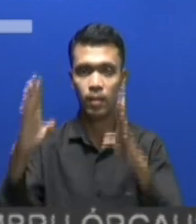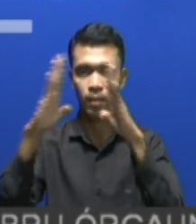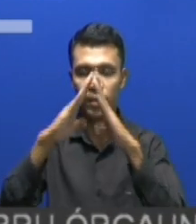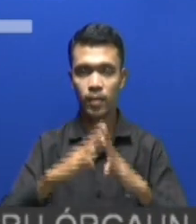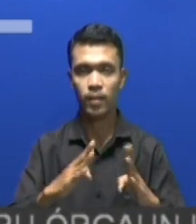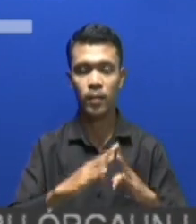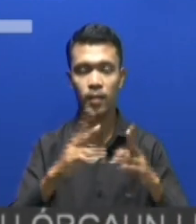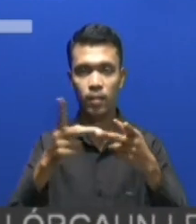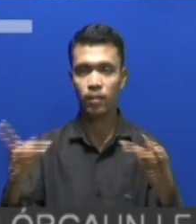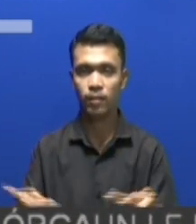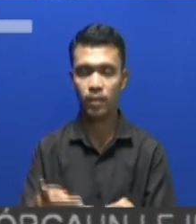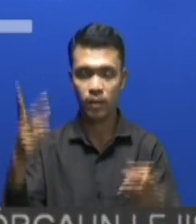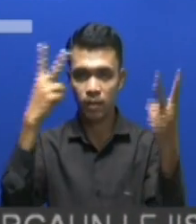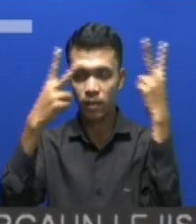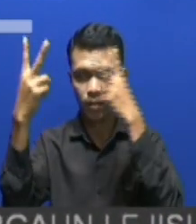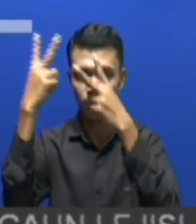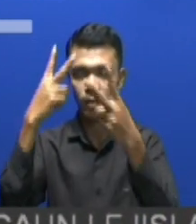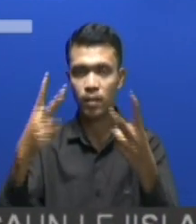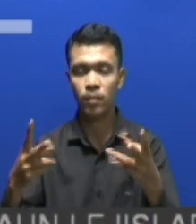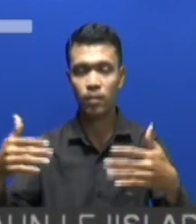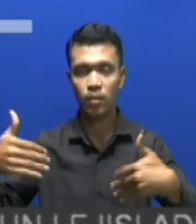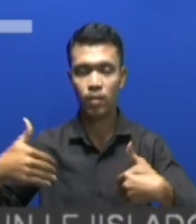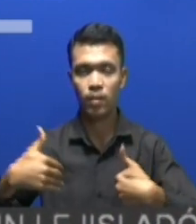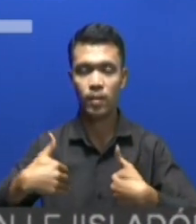turismo, e a